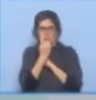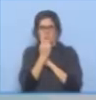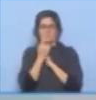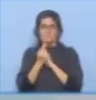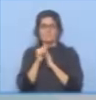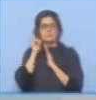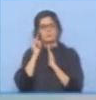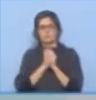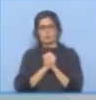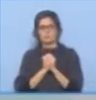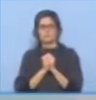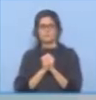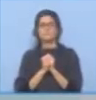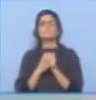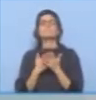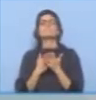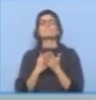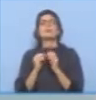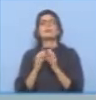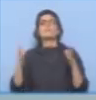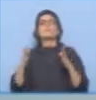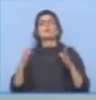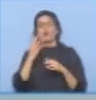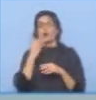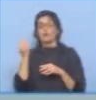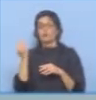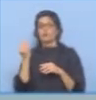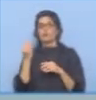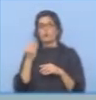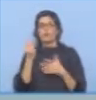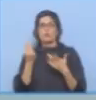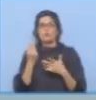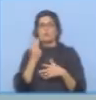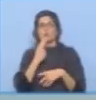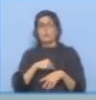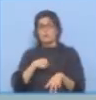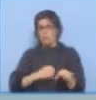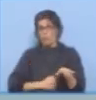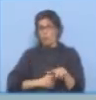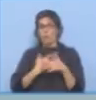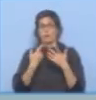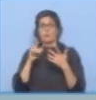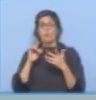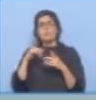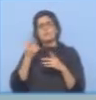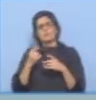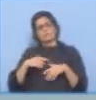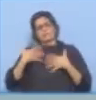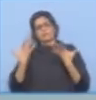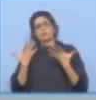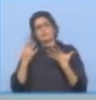que a maioria dos jovens que estão são jovens cristãos católicos, mas acredito que com diferentes expressões do